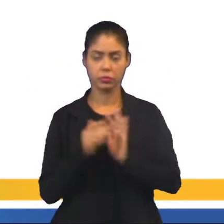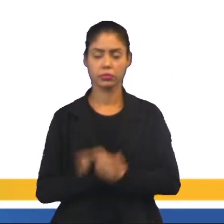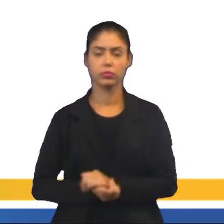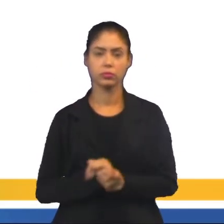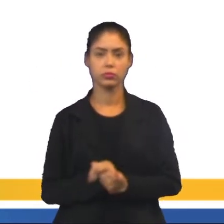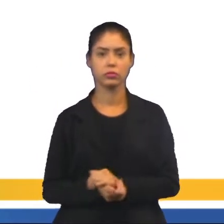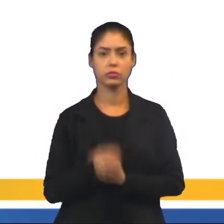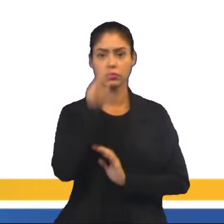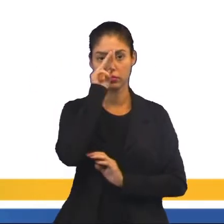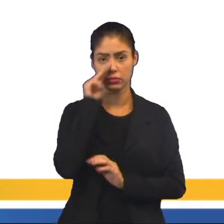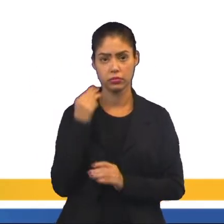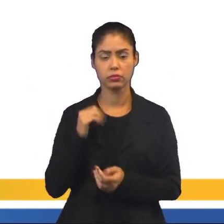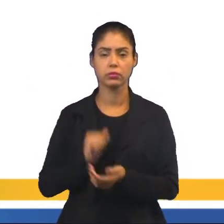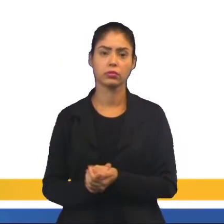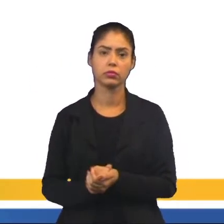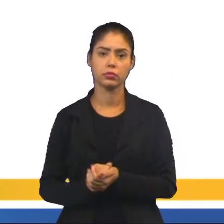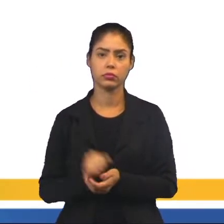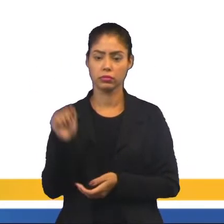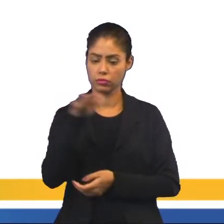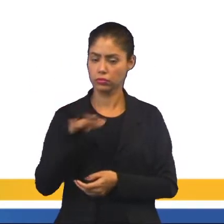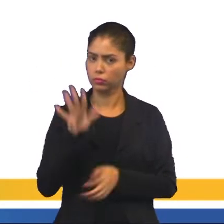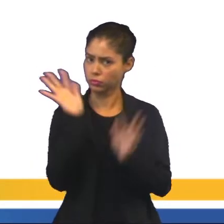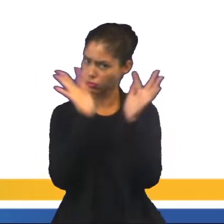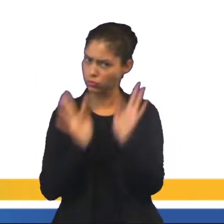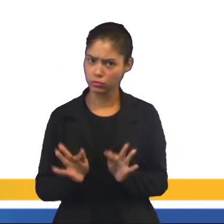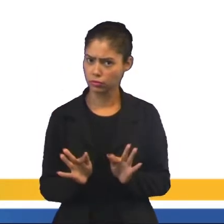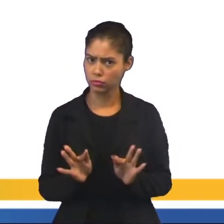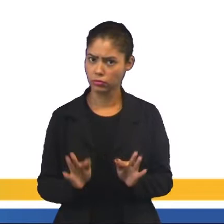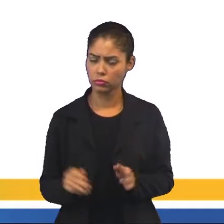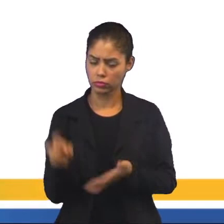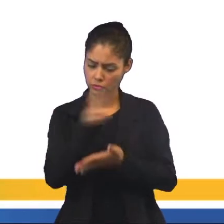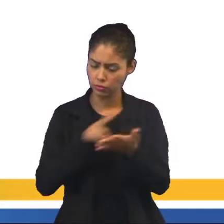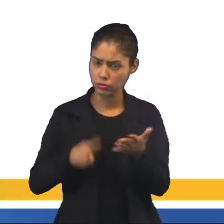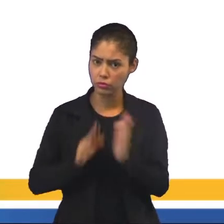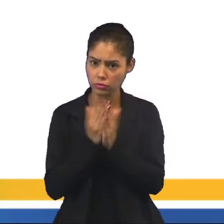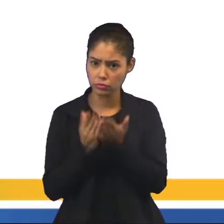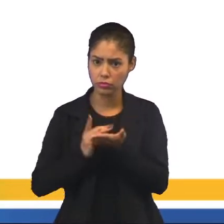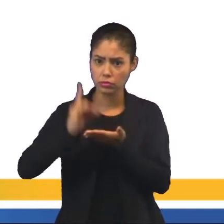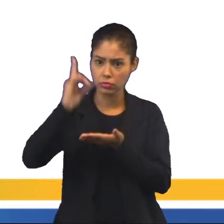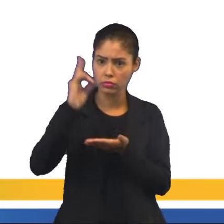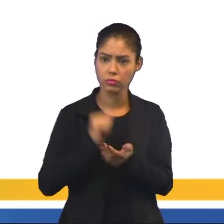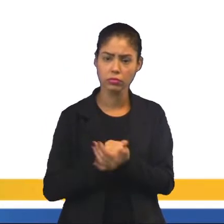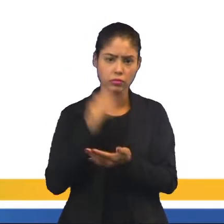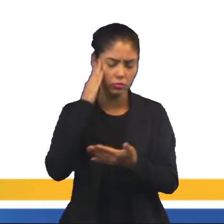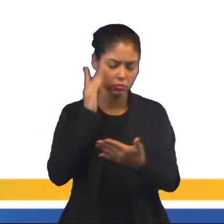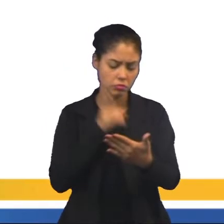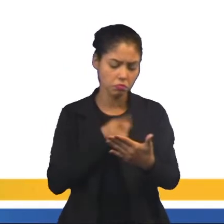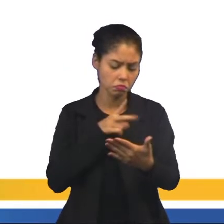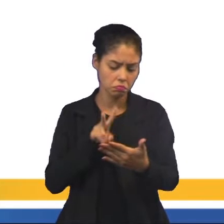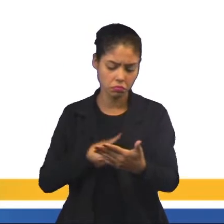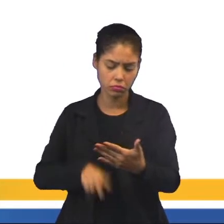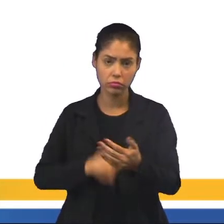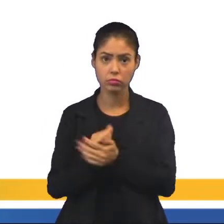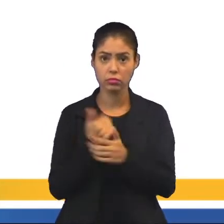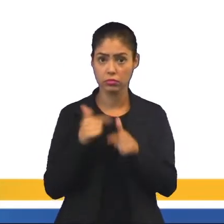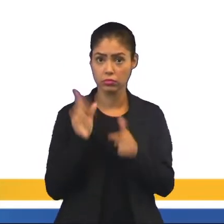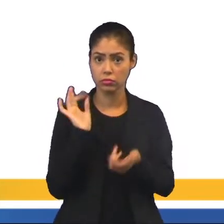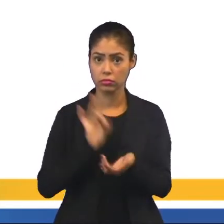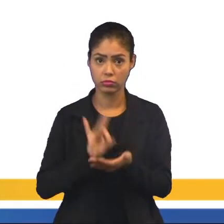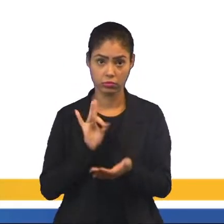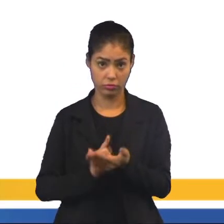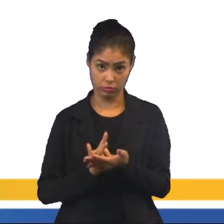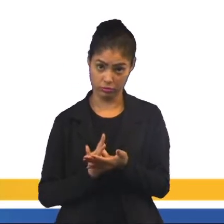aí o Marx vai dizer que o trabalho não é um campo de felicidade, né? Ele vai ler a Bíblia, vai identificar que o trabalho, na